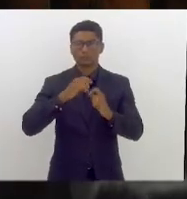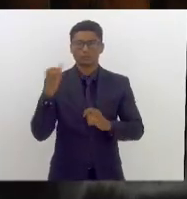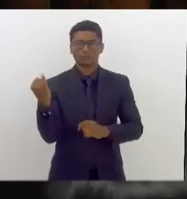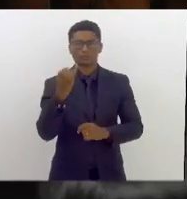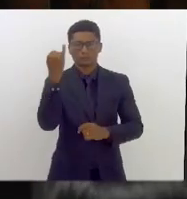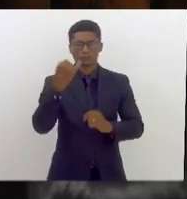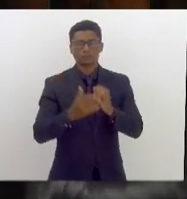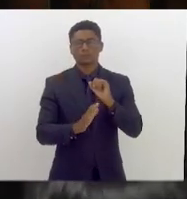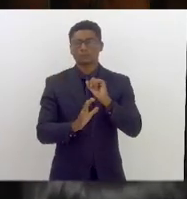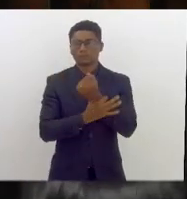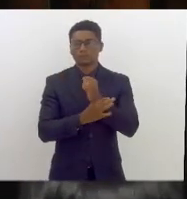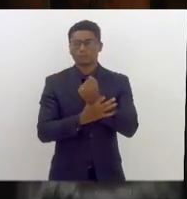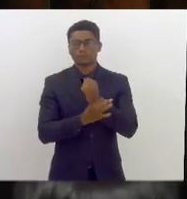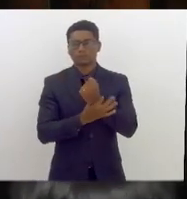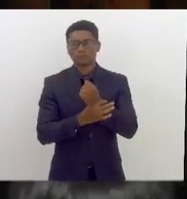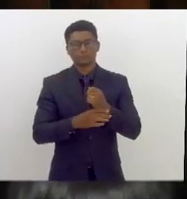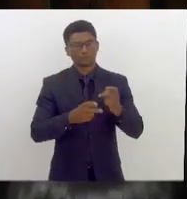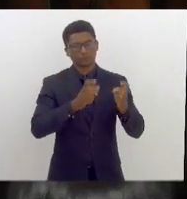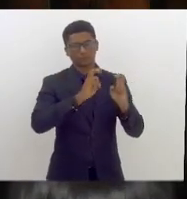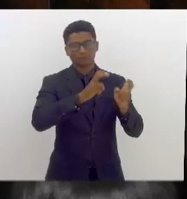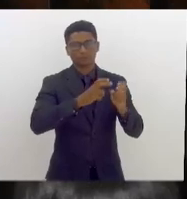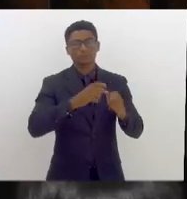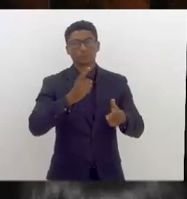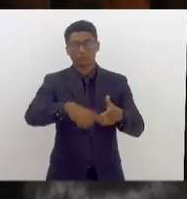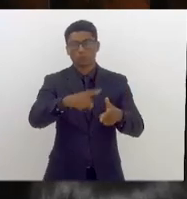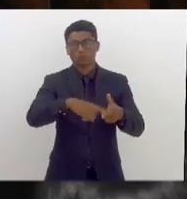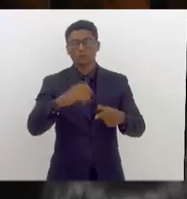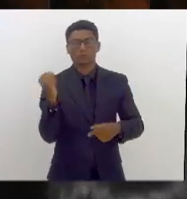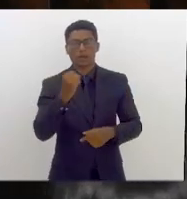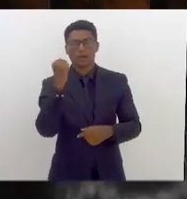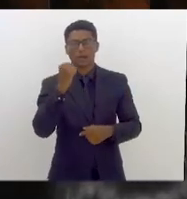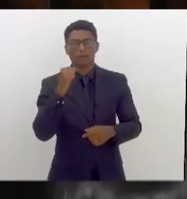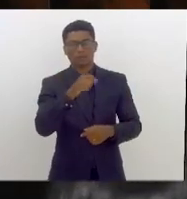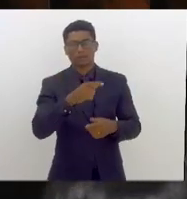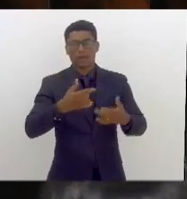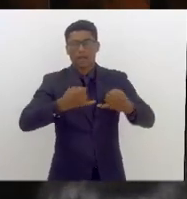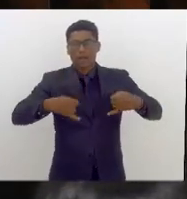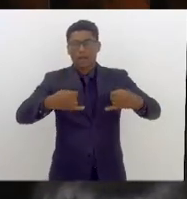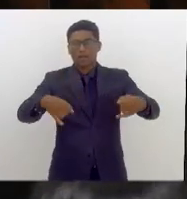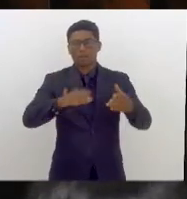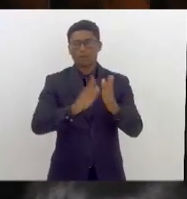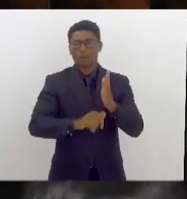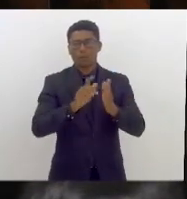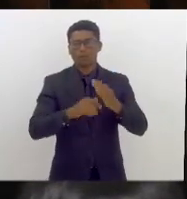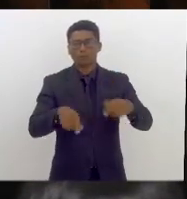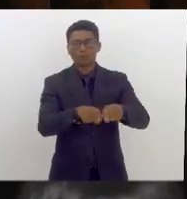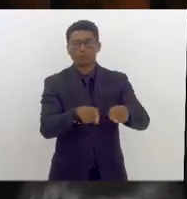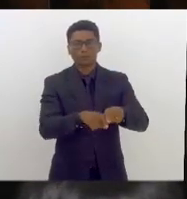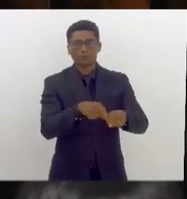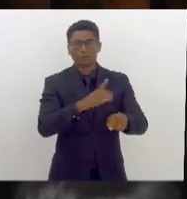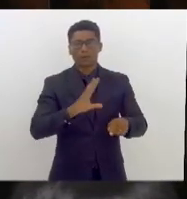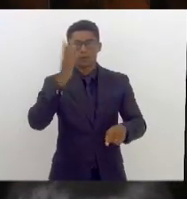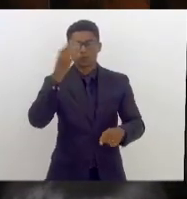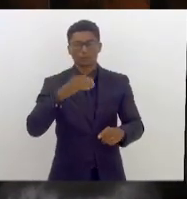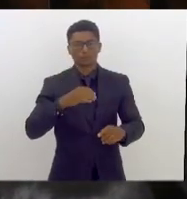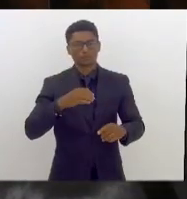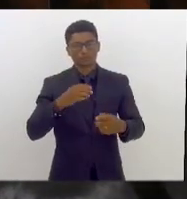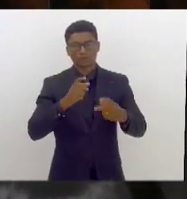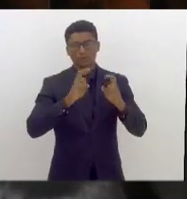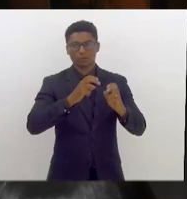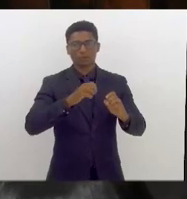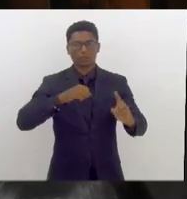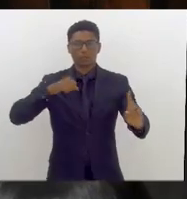na malha ferroviária. O problema gravíssimo de roubos e furtos de cabos, os acidentes e os atropelamentos com